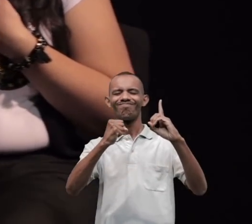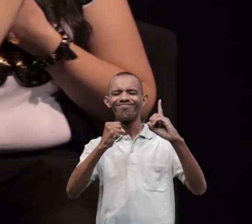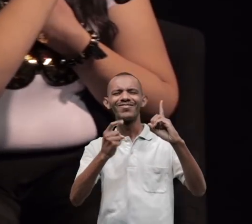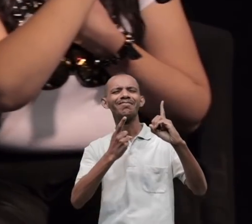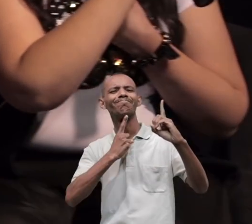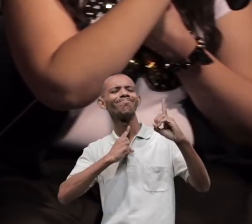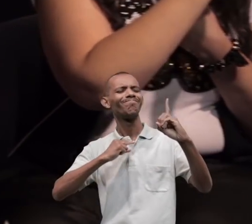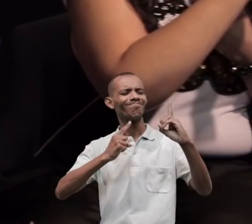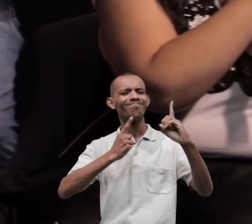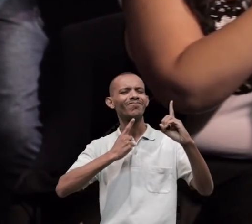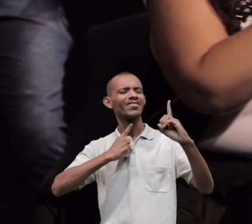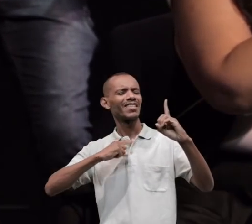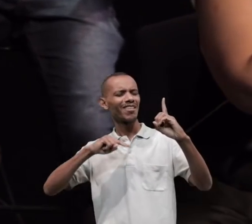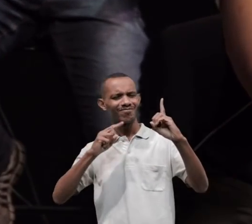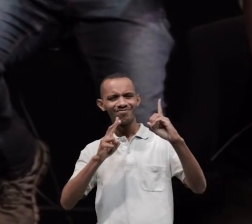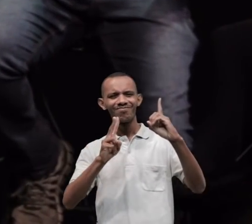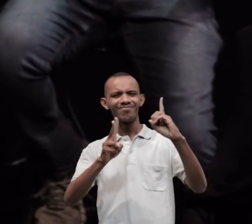Ser maior não há